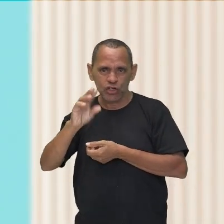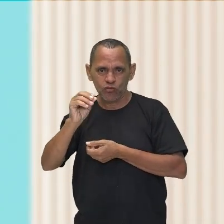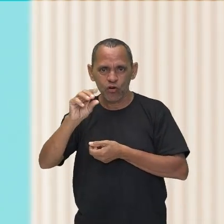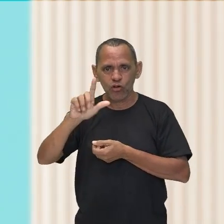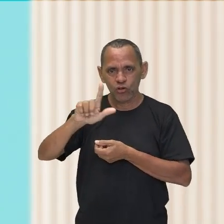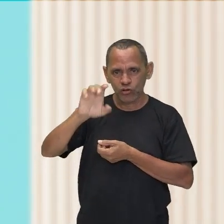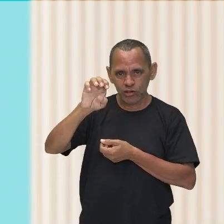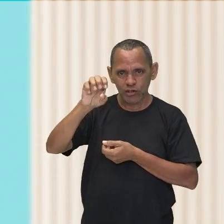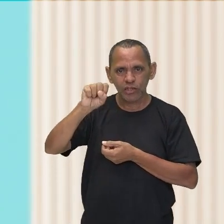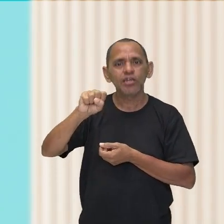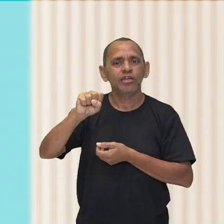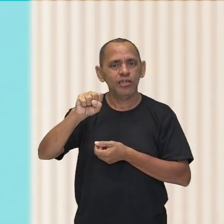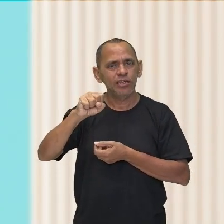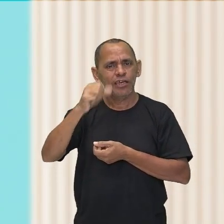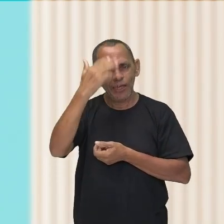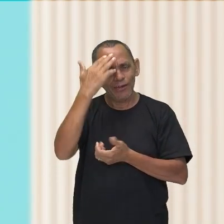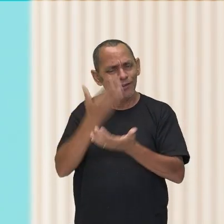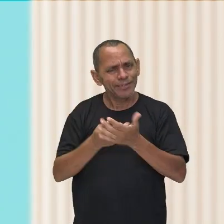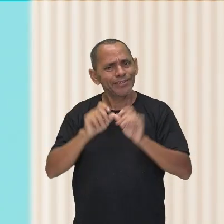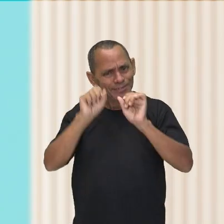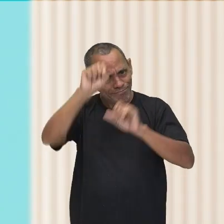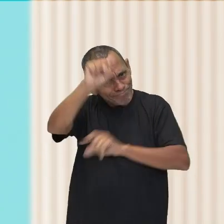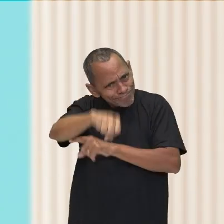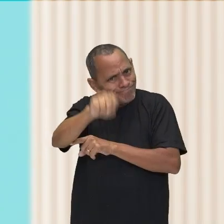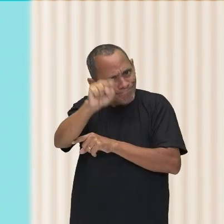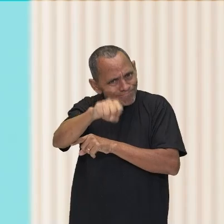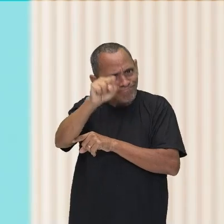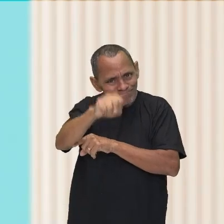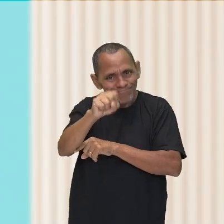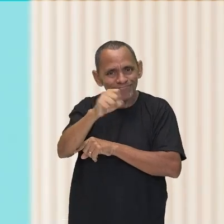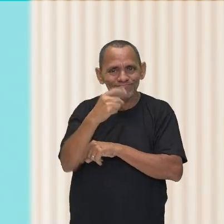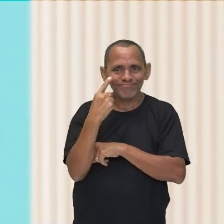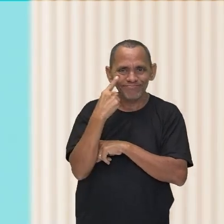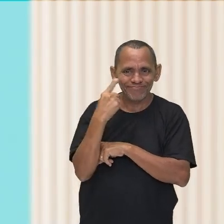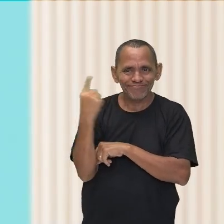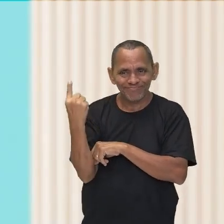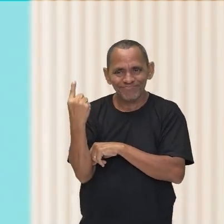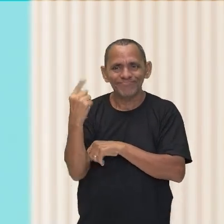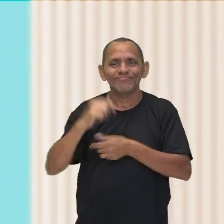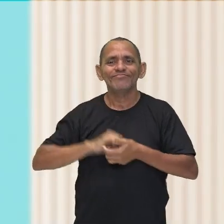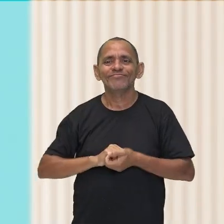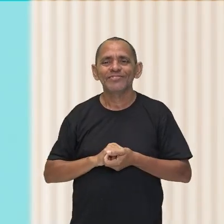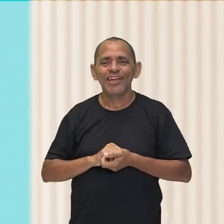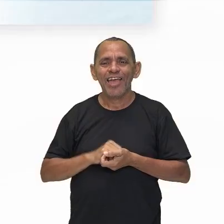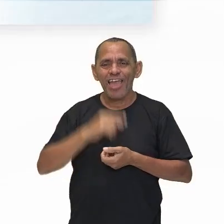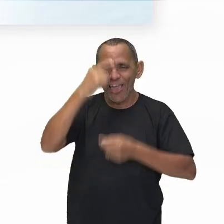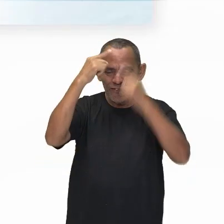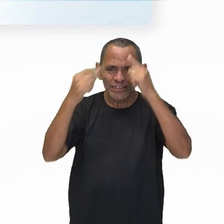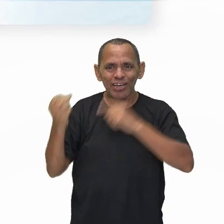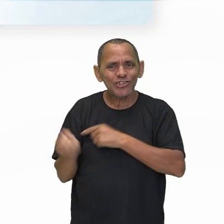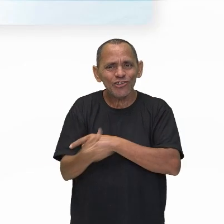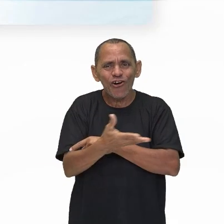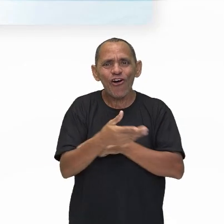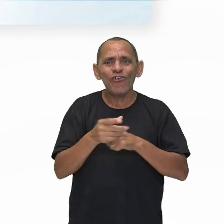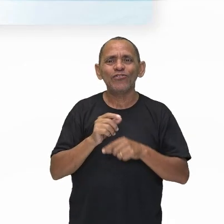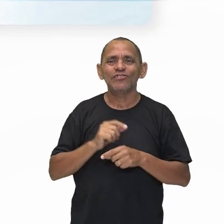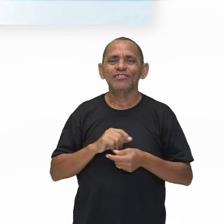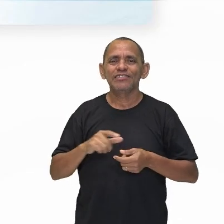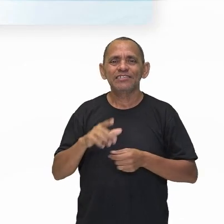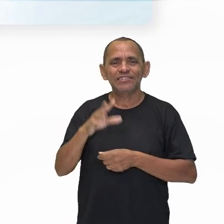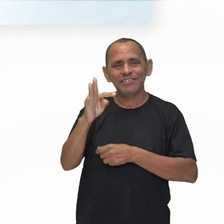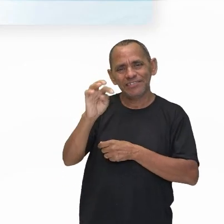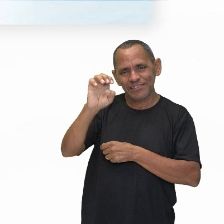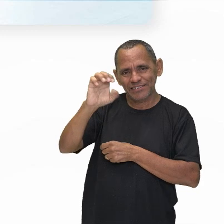ainda dá sim, dá para inventar sim. Olha só o que o pessoal inventou aí, pessoal, observem aí. O